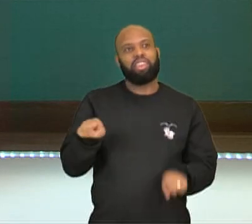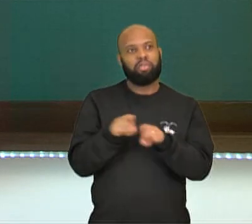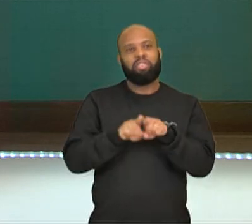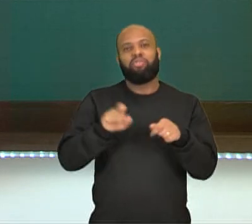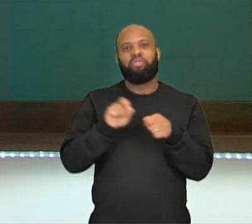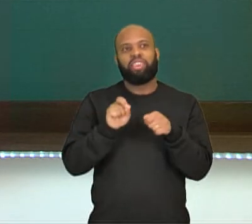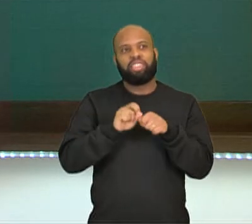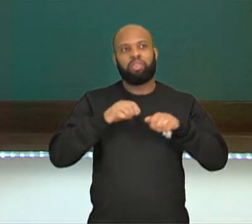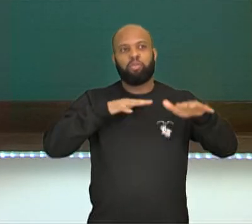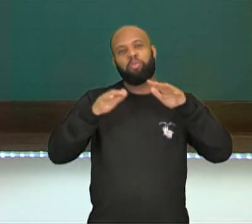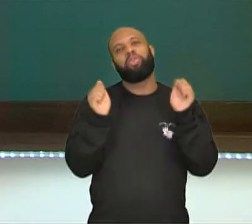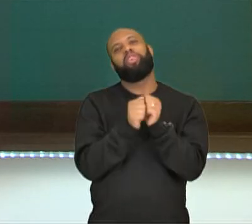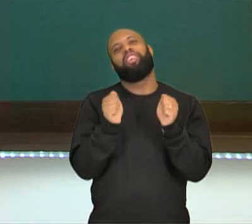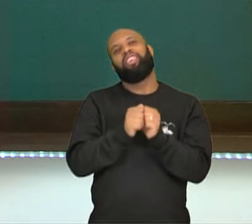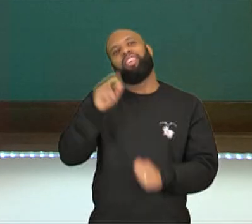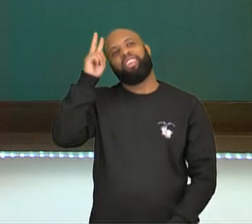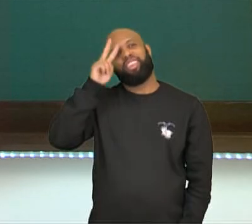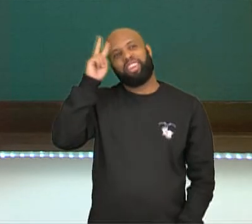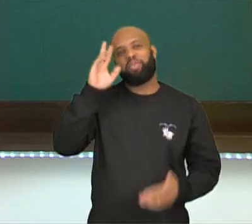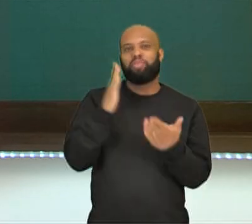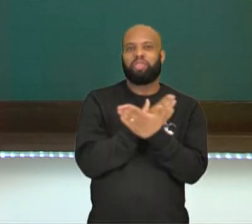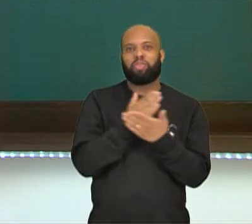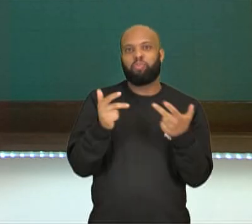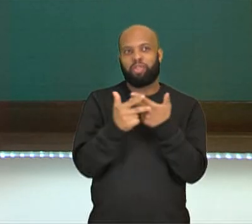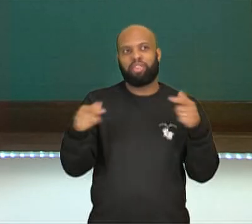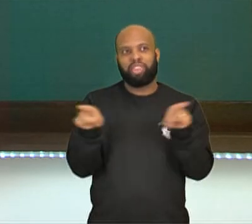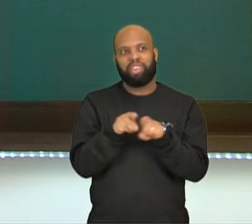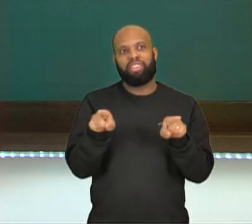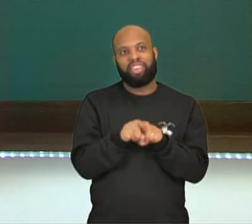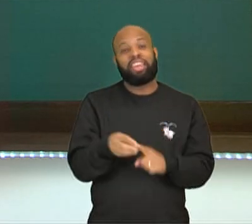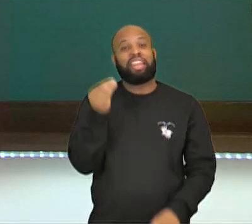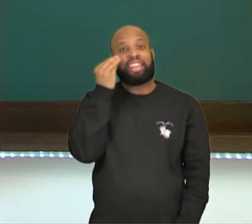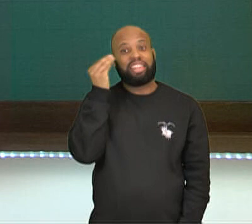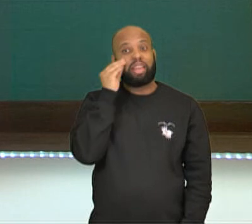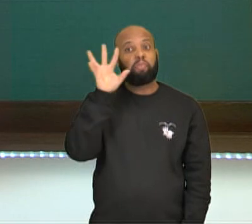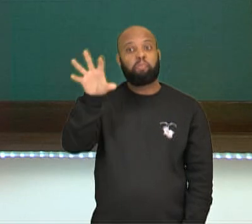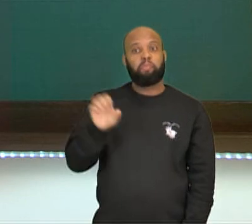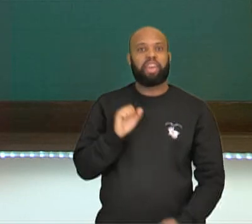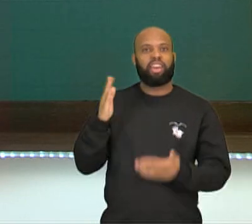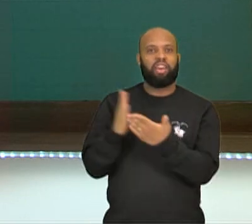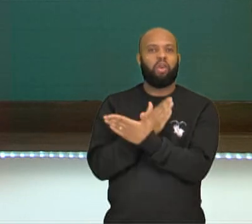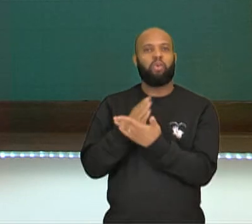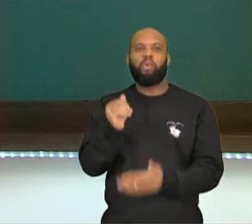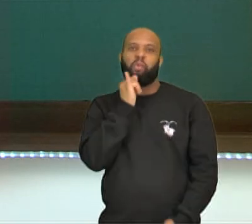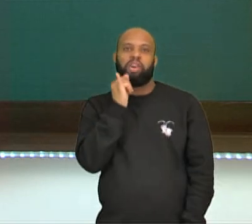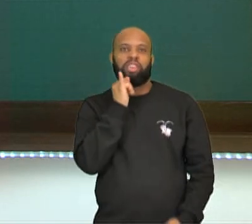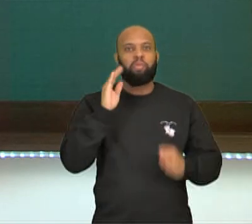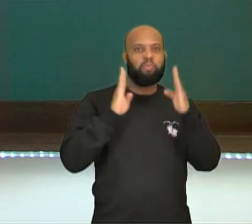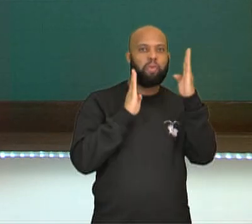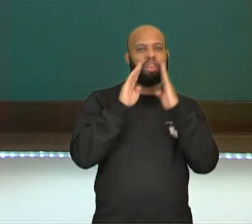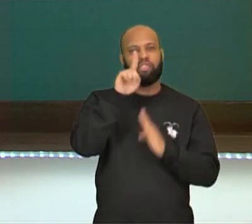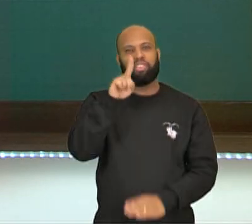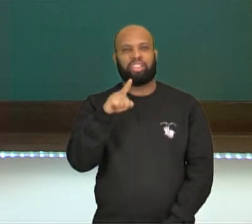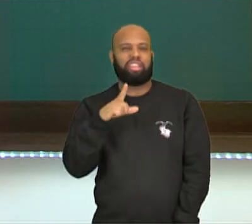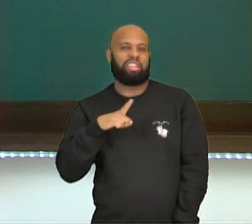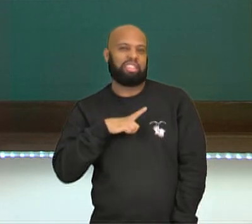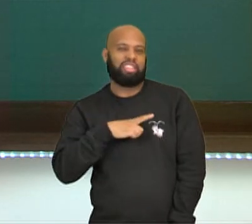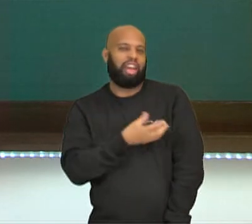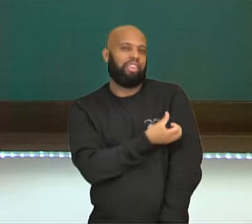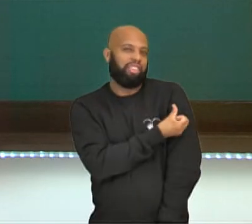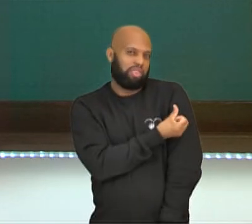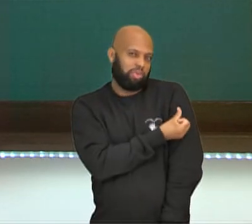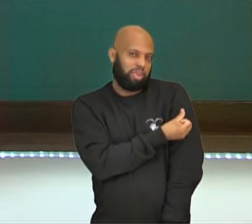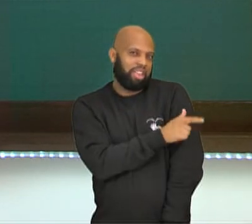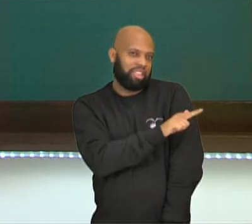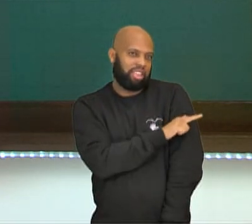momento que vocês relembram algumas coisas. Tentei pegar um que era mais ou menos da época que vocês estavam ali no 6º ano, 7º